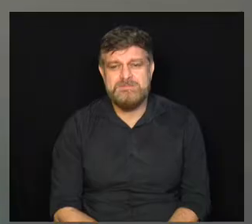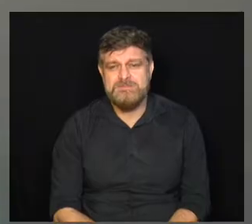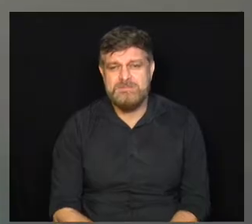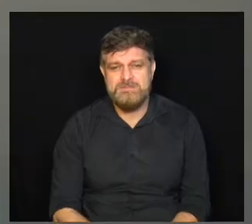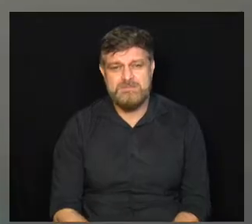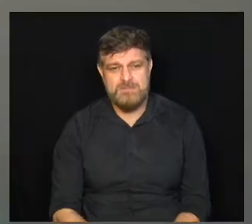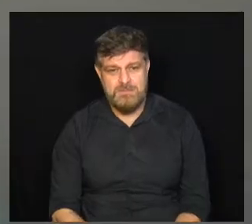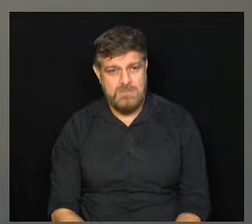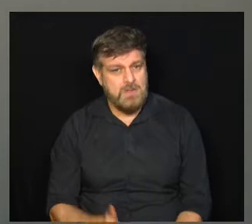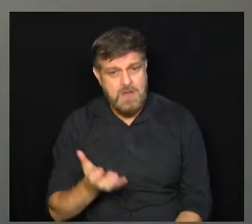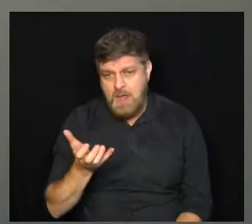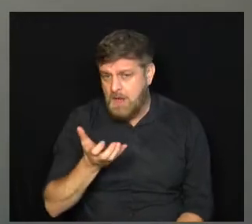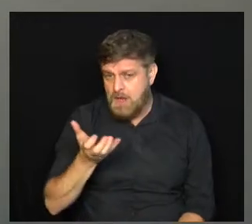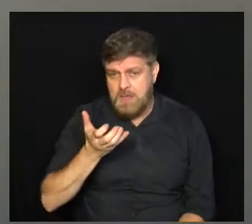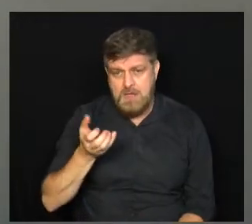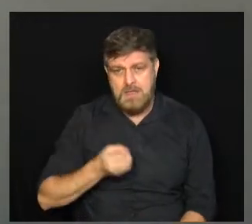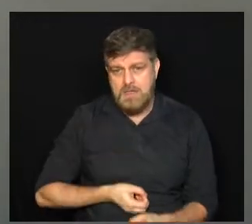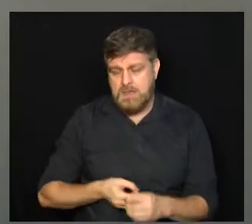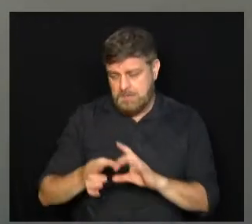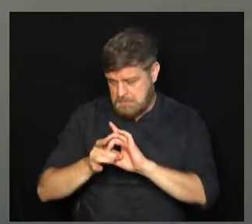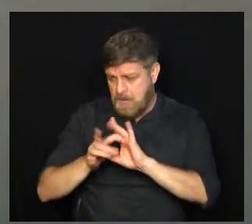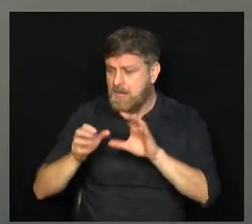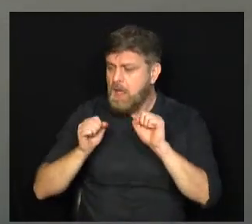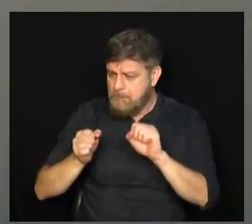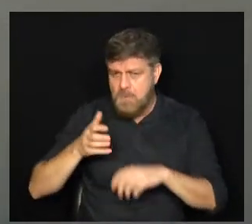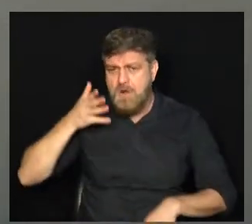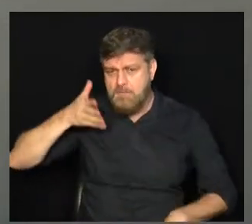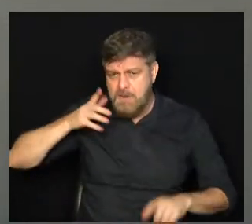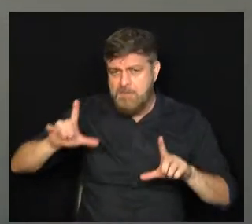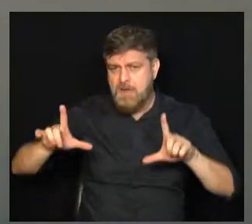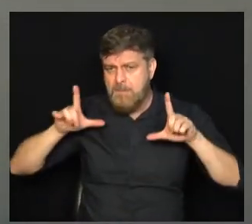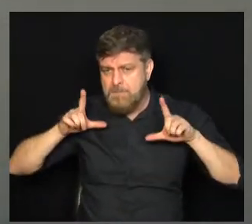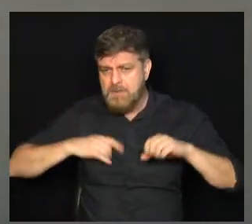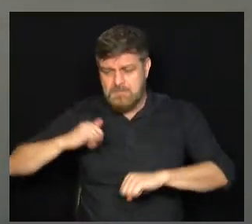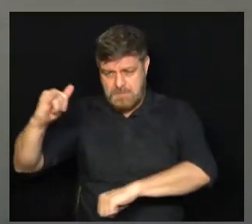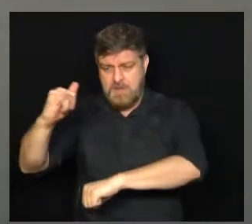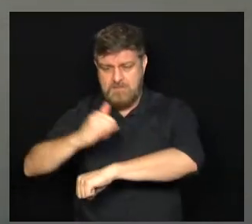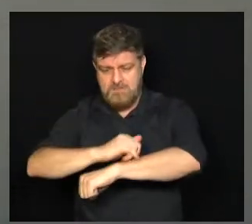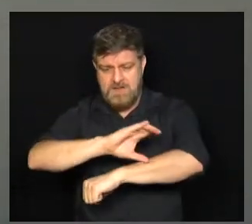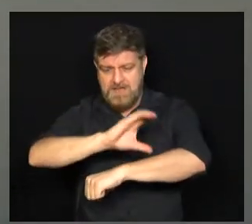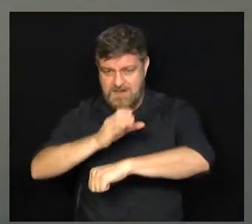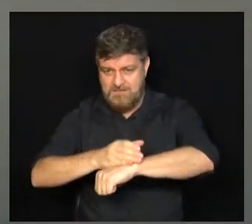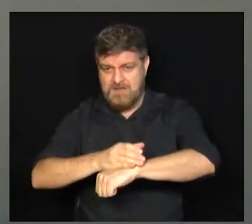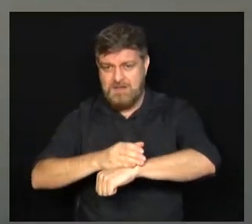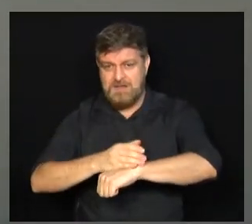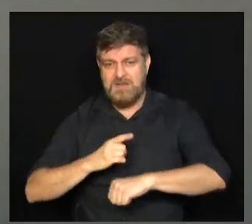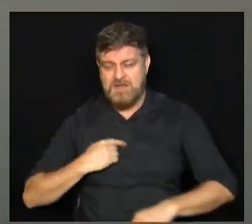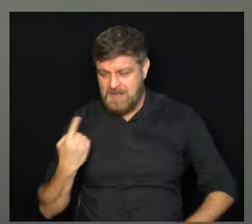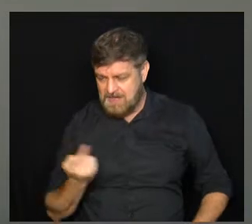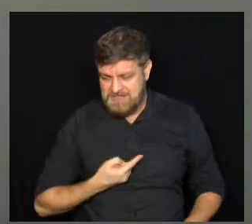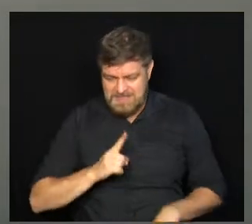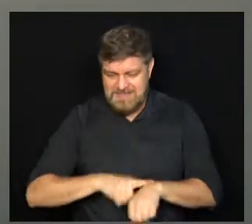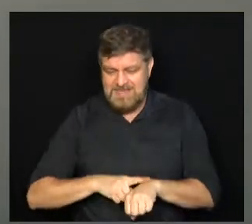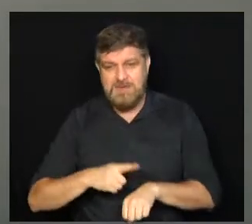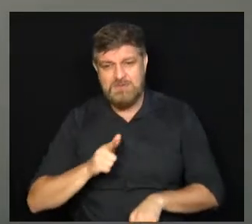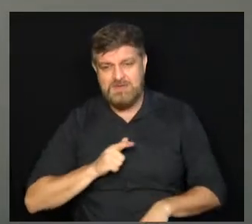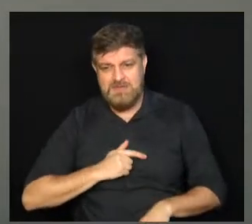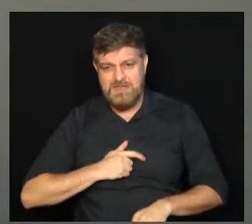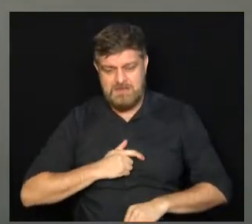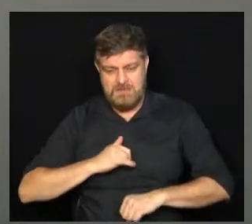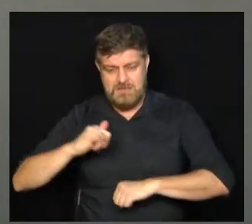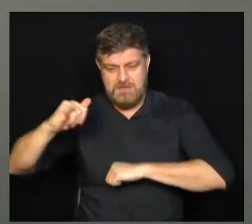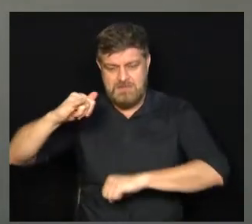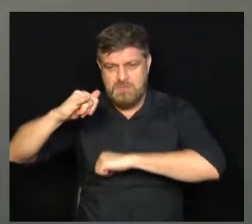Marcelo, se você quiser falar, eu acho que é muito legal falar sobre Viracopos, sim, nós temos tempo, eu acho muito importante a nossa